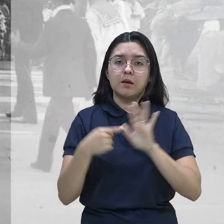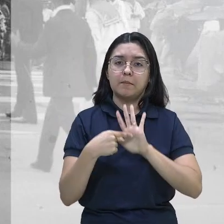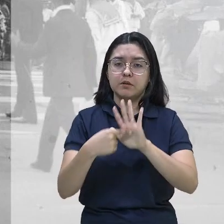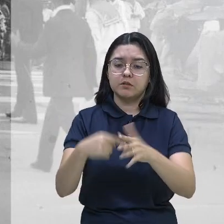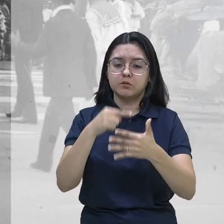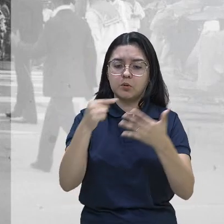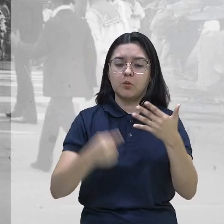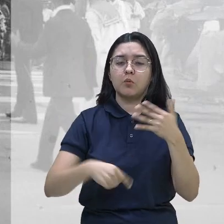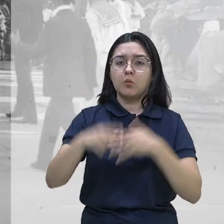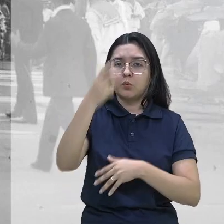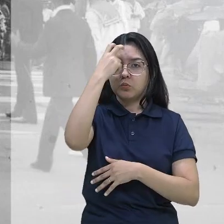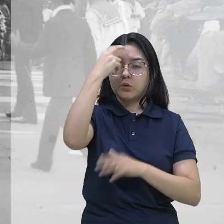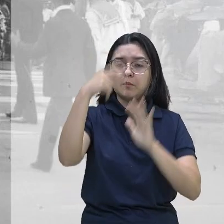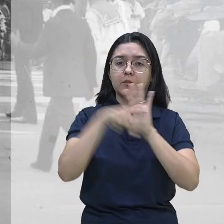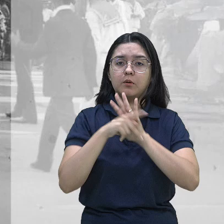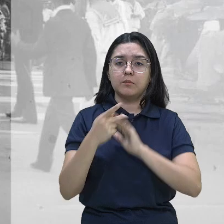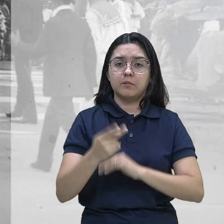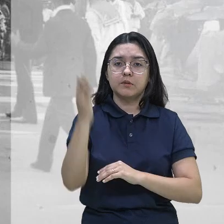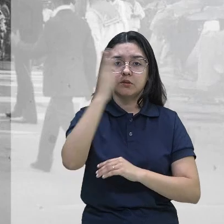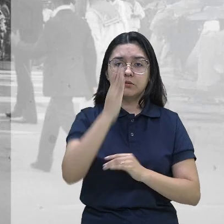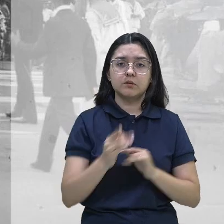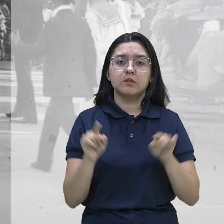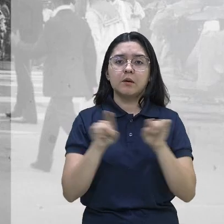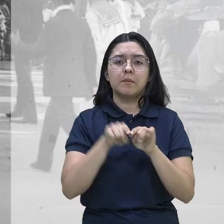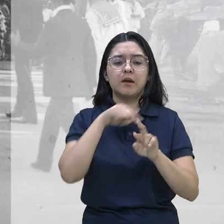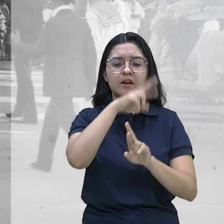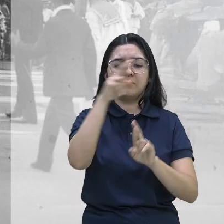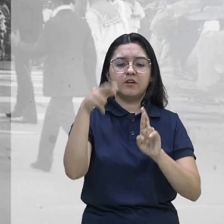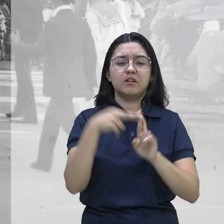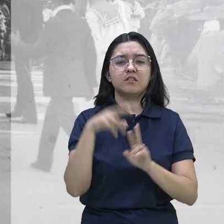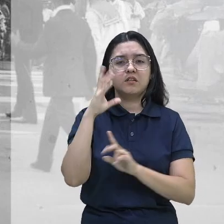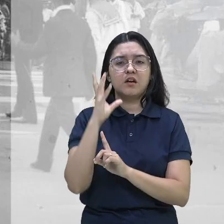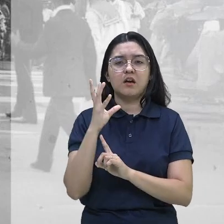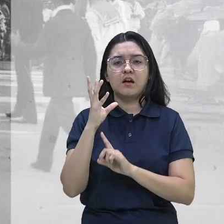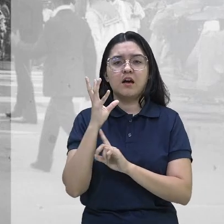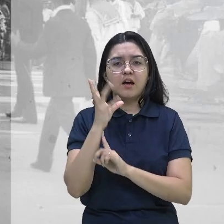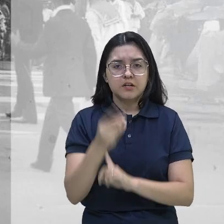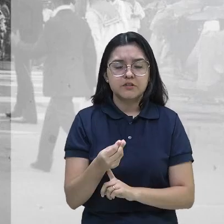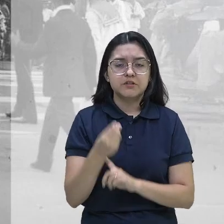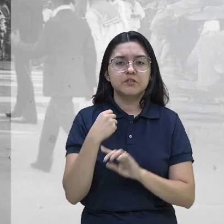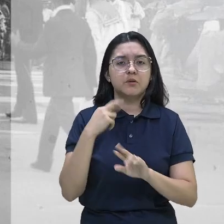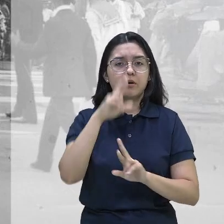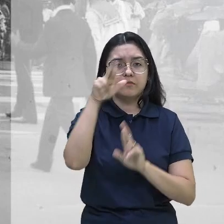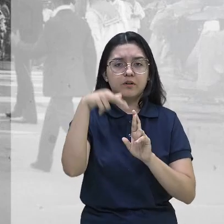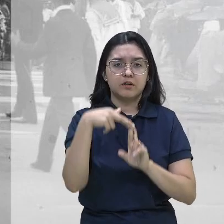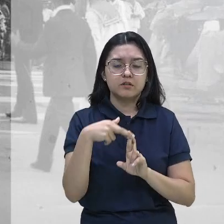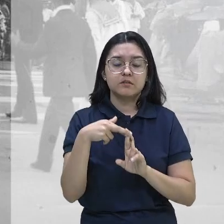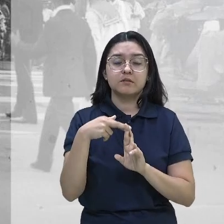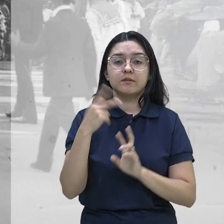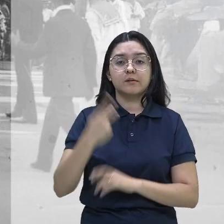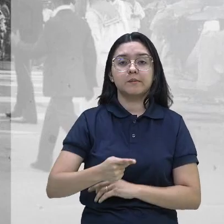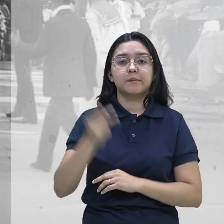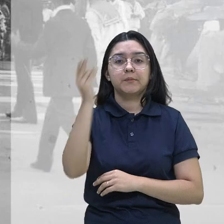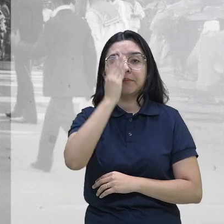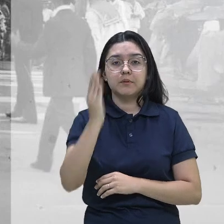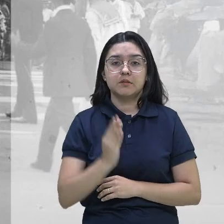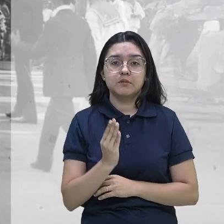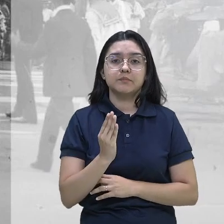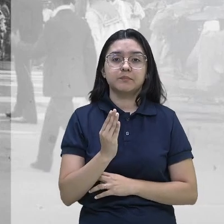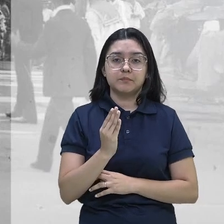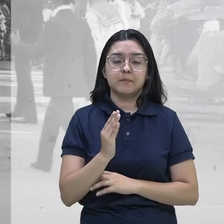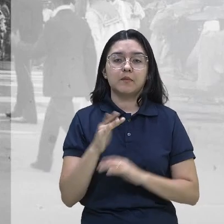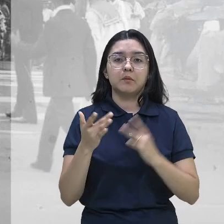cultura brasileira. A gente viu referências, artistas que são referências no Brasil enquanto